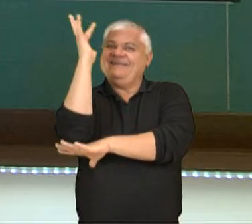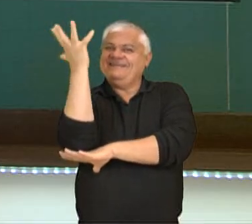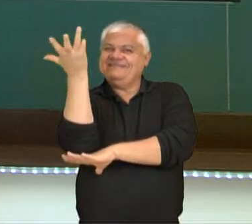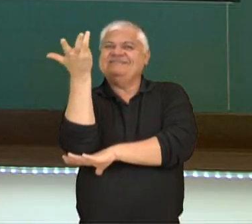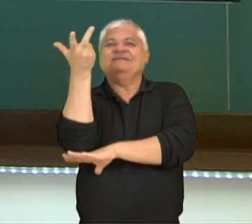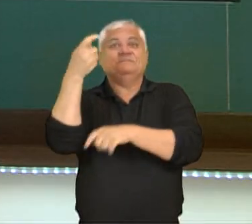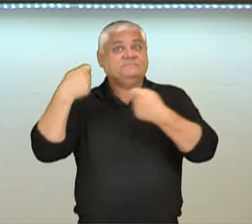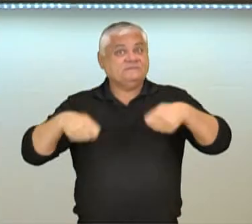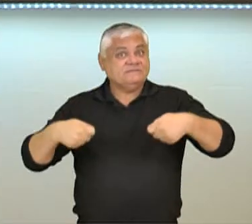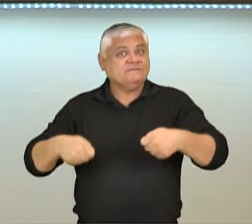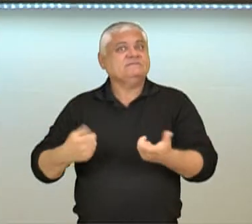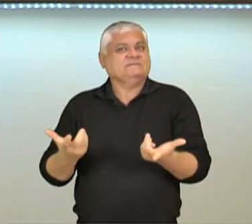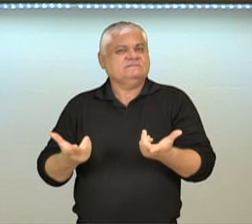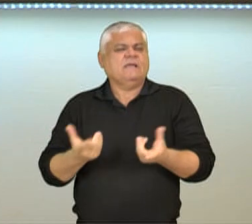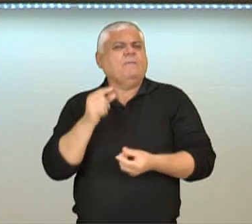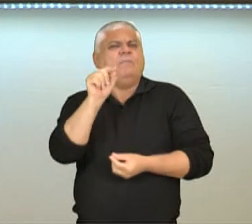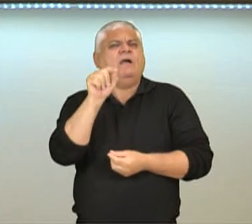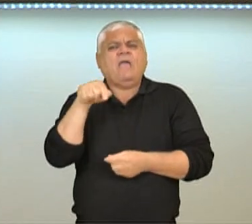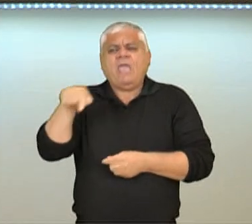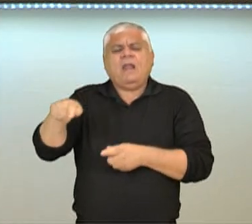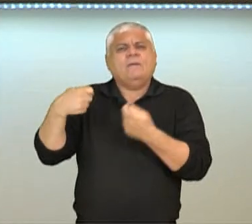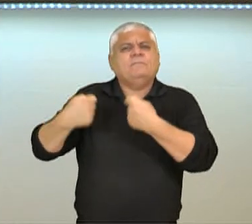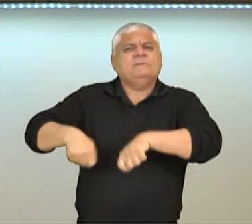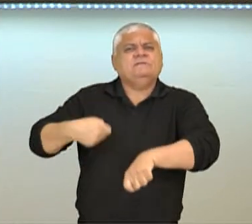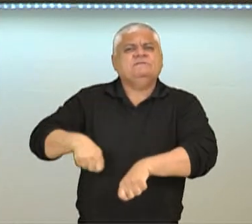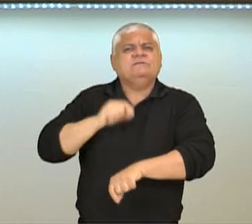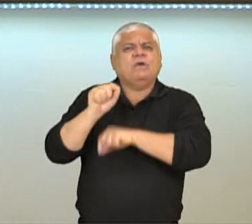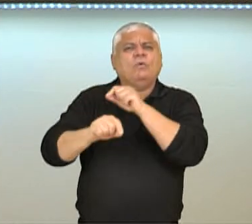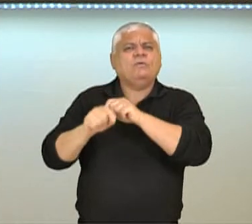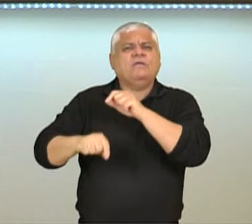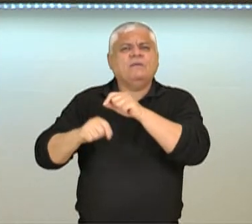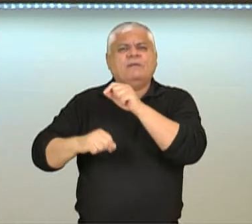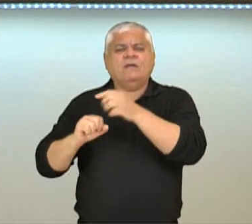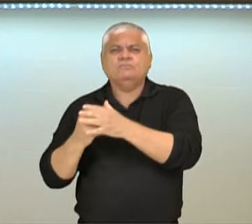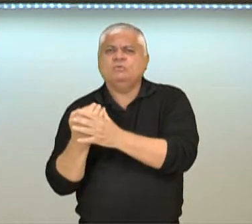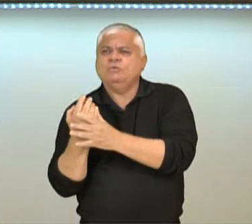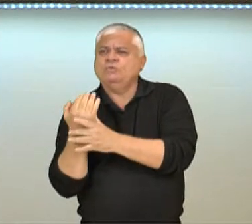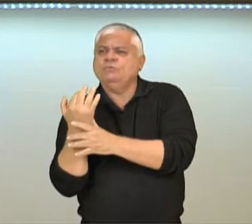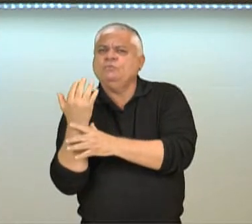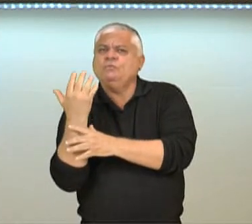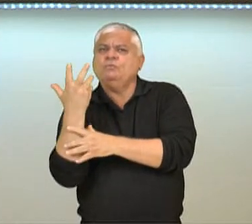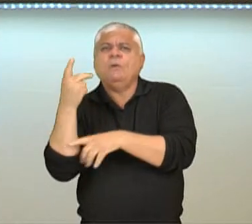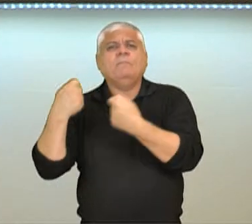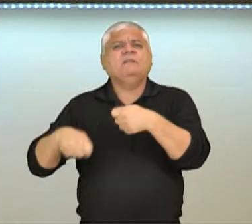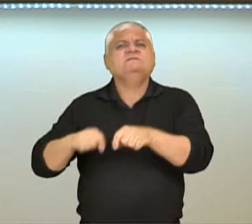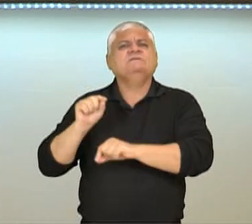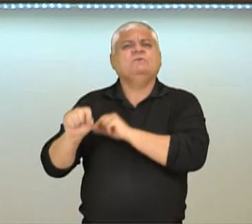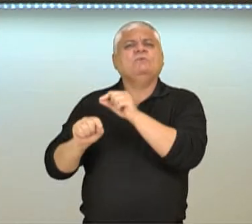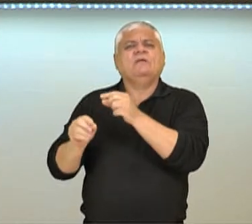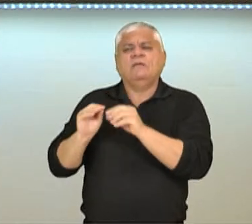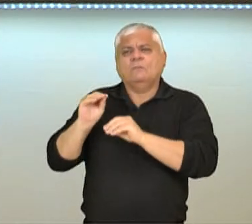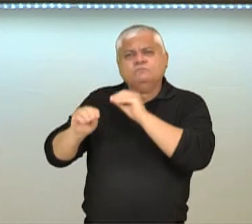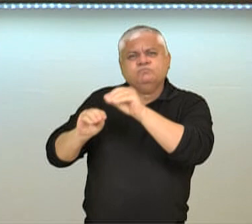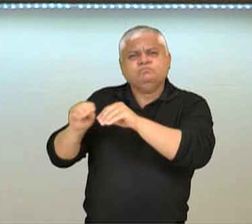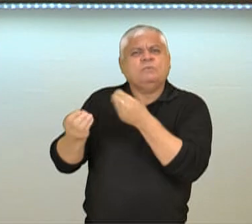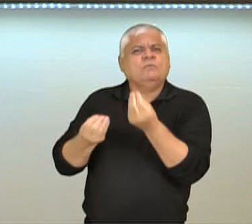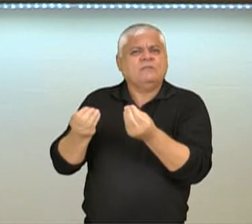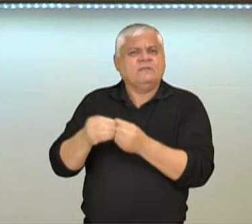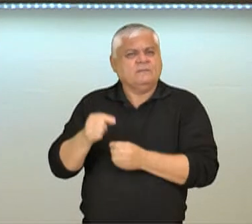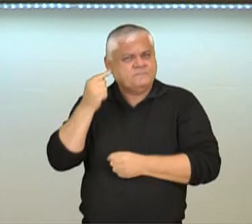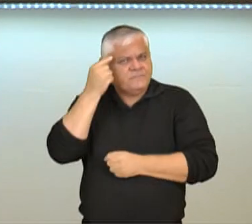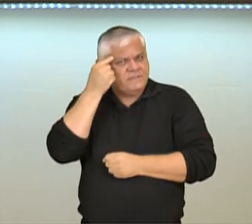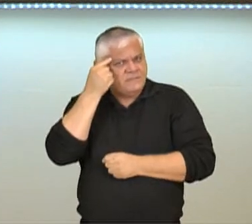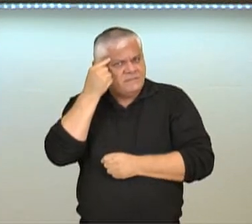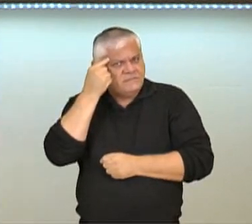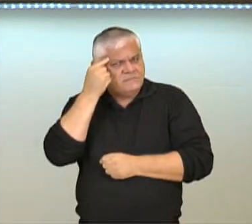pergunto para você, do que elas necessitam para crescer? O que é necessário para o crescimento da planta? Pensa um